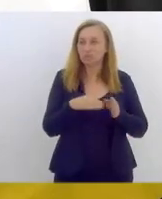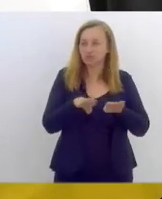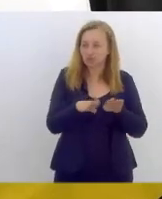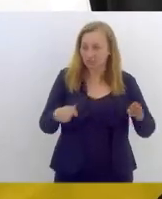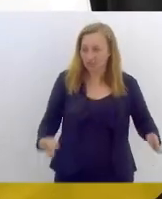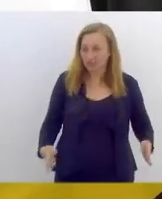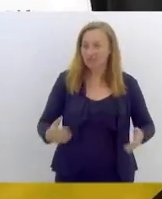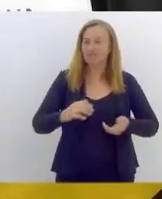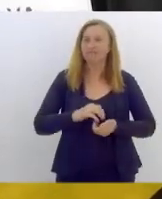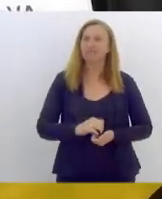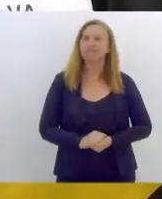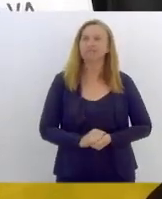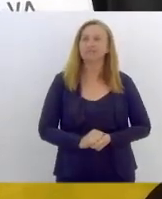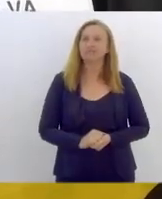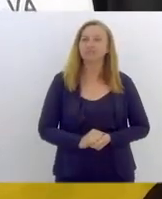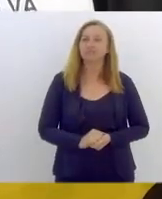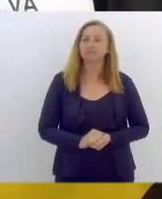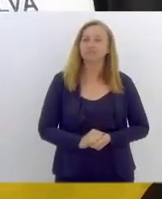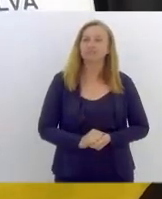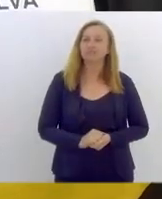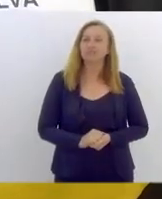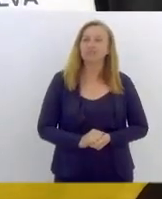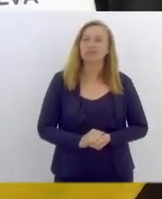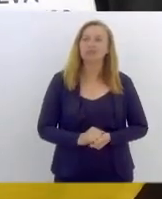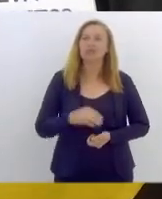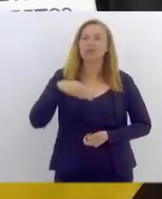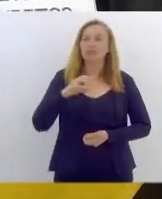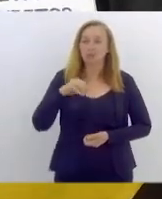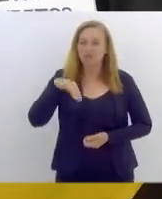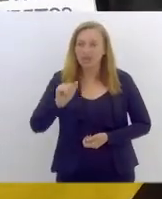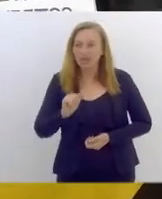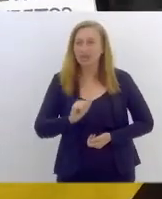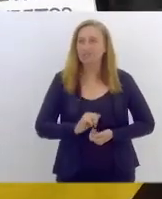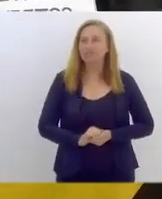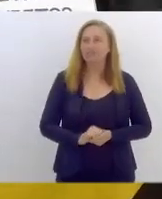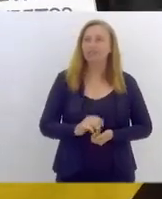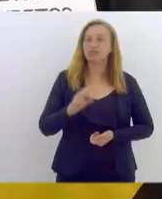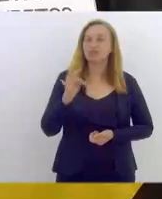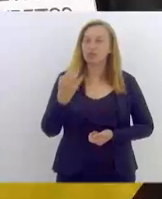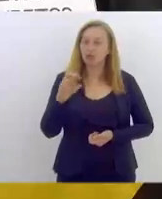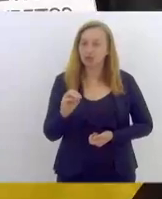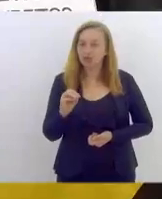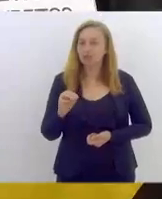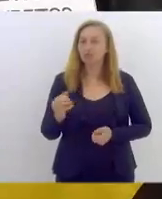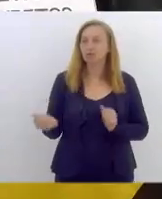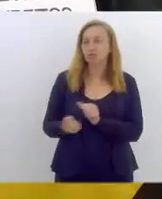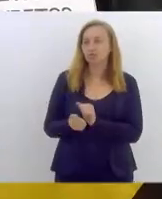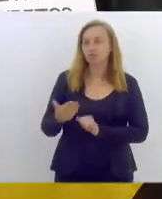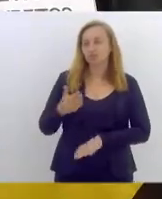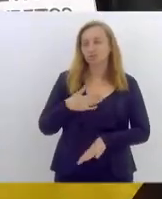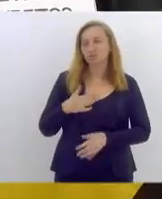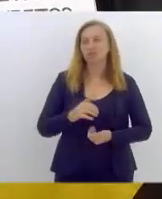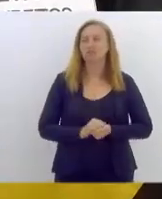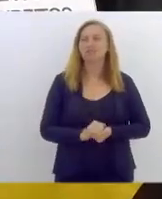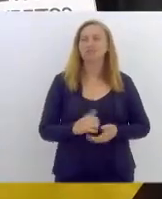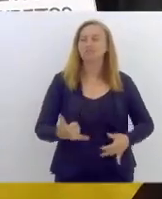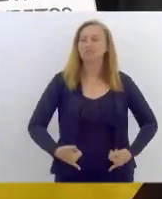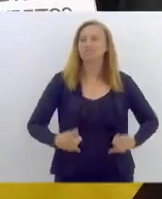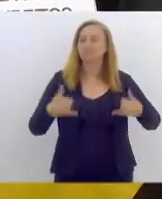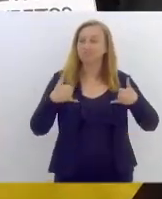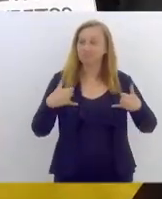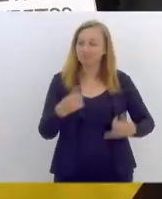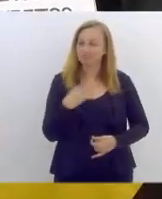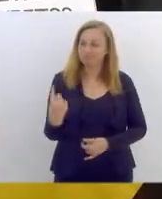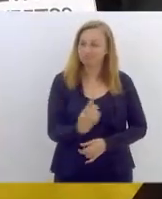Jurema. Iedon, a querida. Mônica. Toninho, aqui do meu lado. É uma honra para a gente,